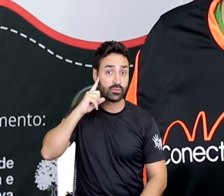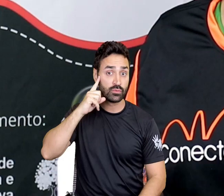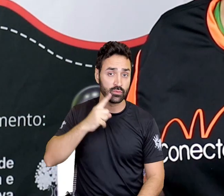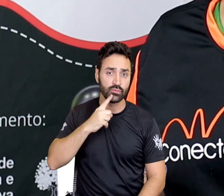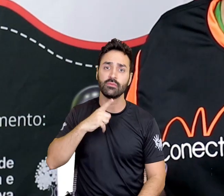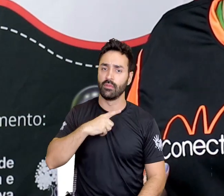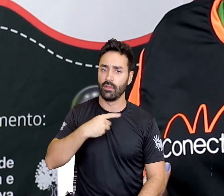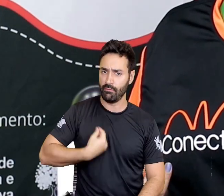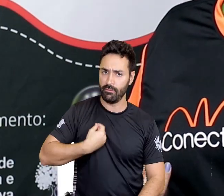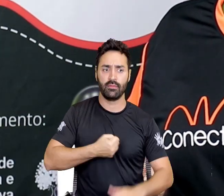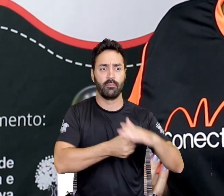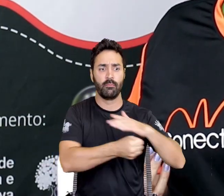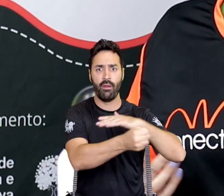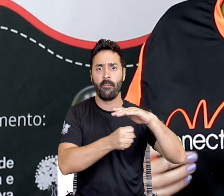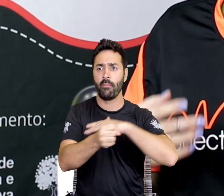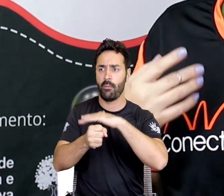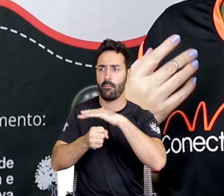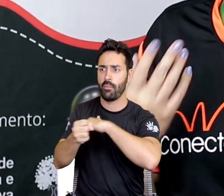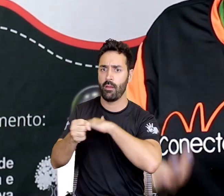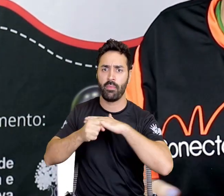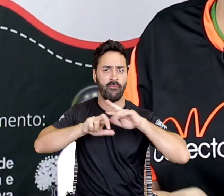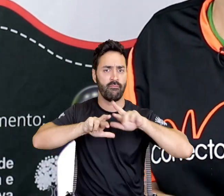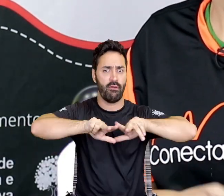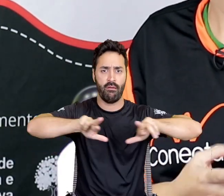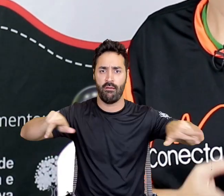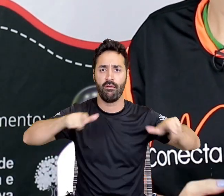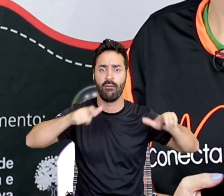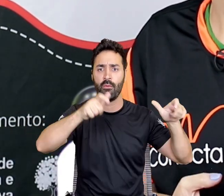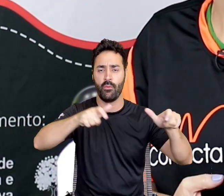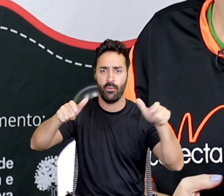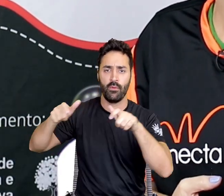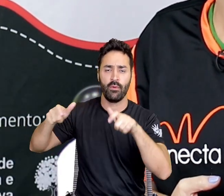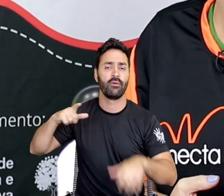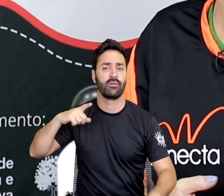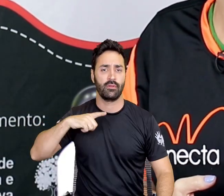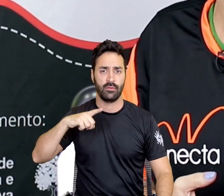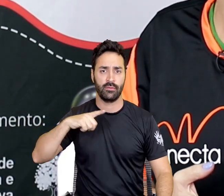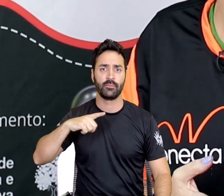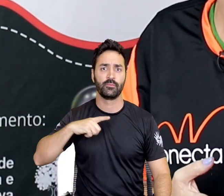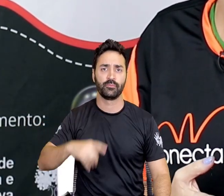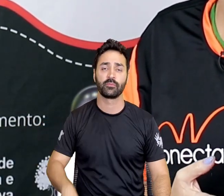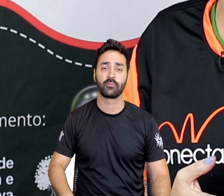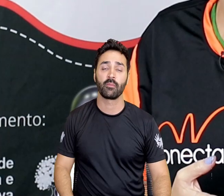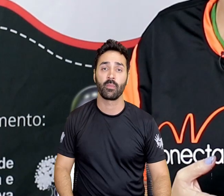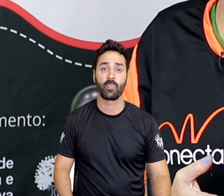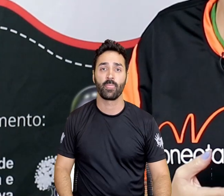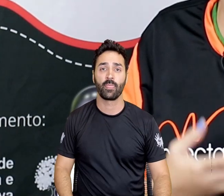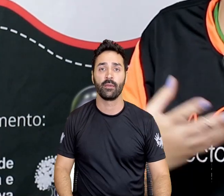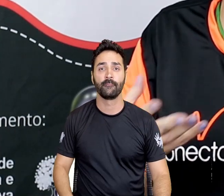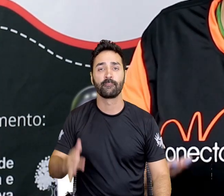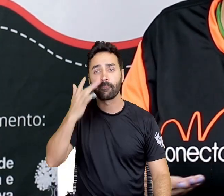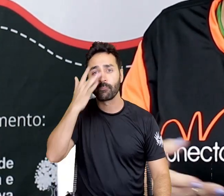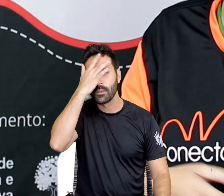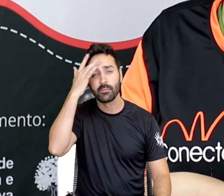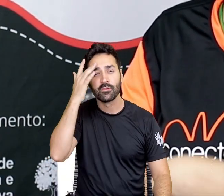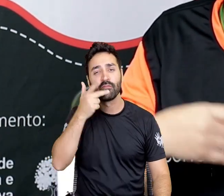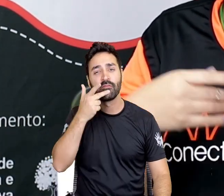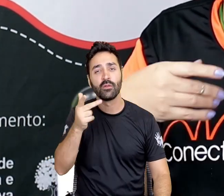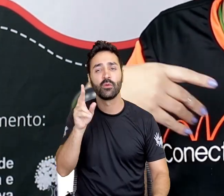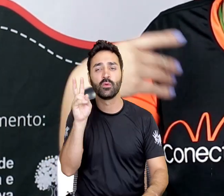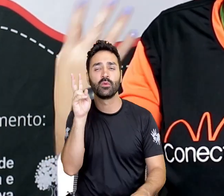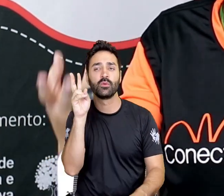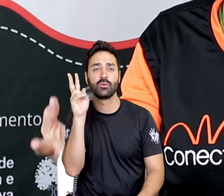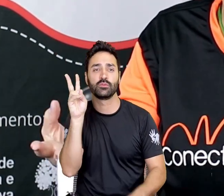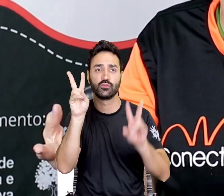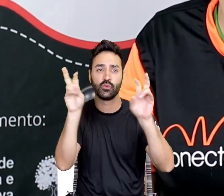todos os lugares, tá? Essa dificuldade que trouxeram do termo, né? Eu tenho